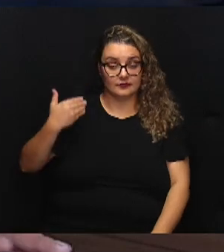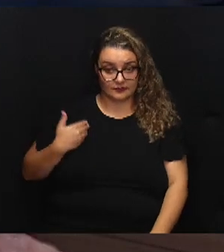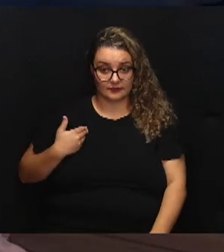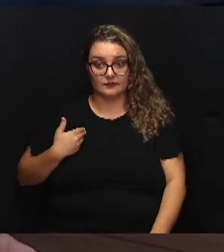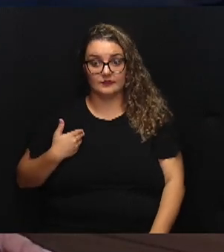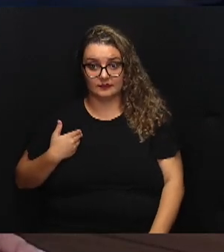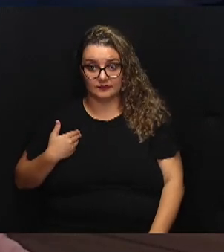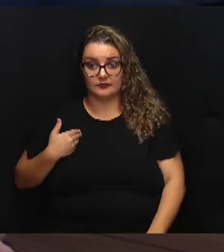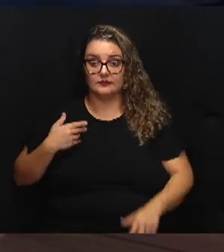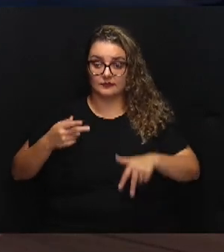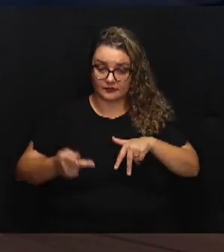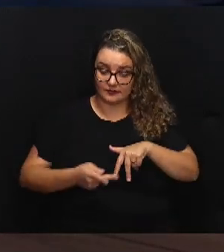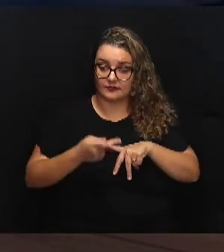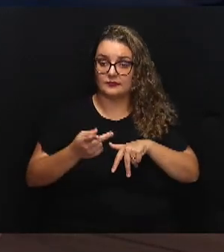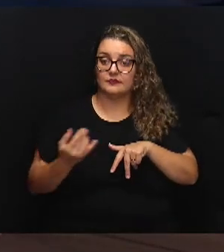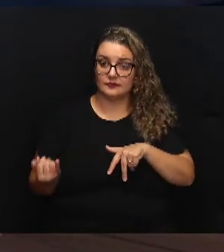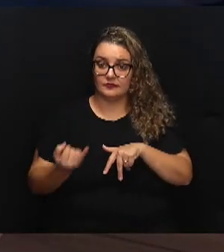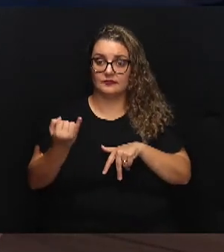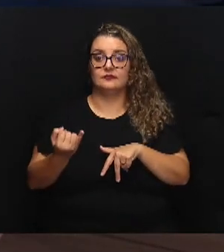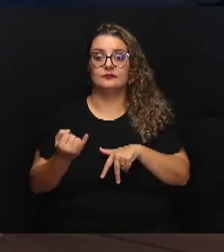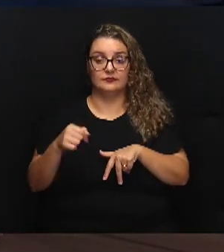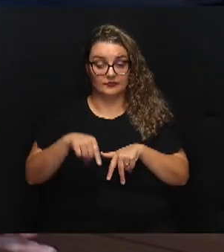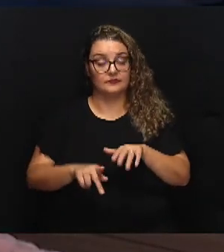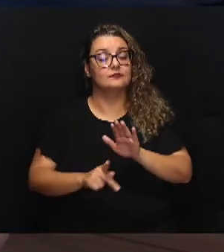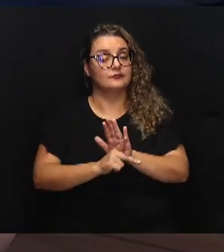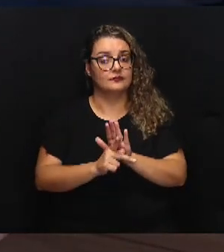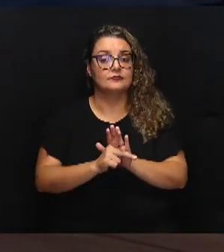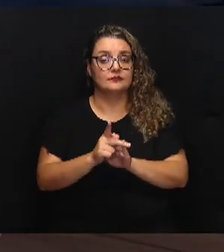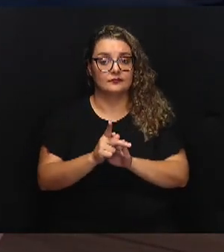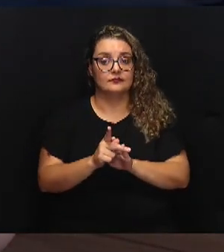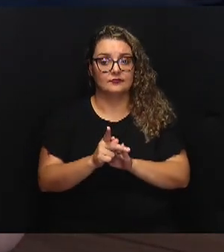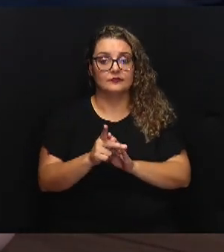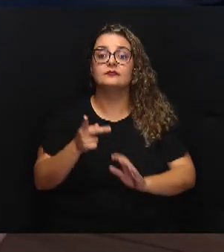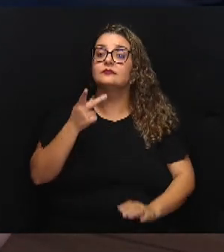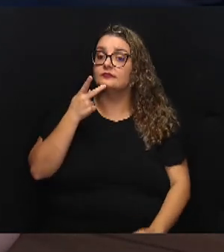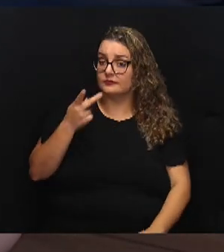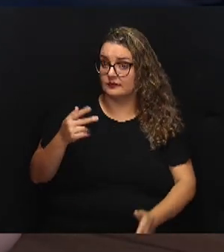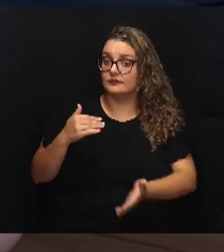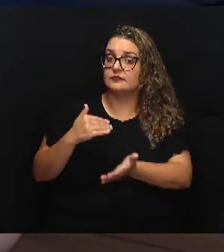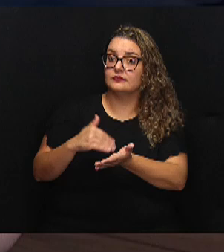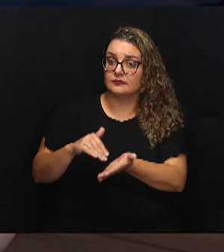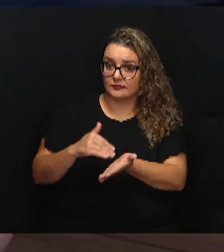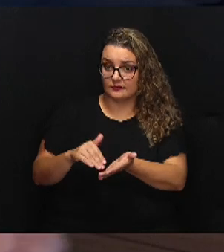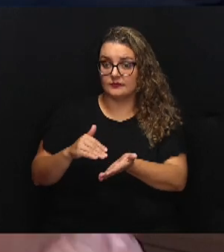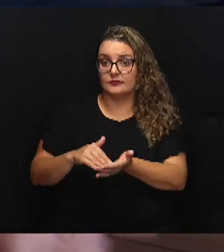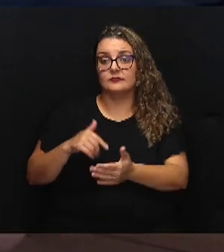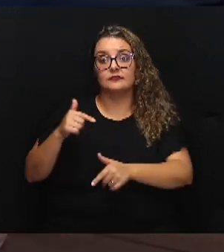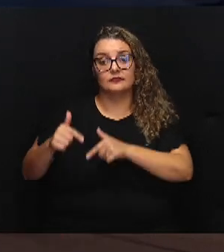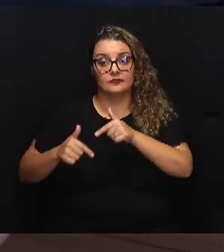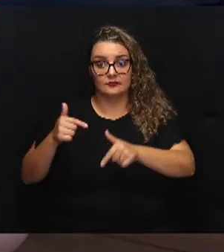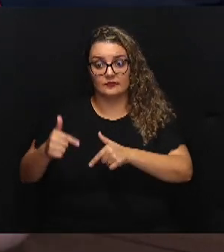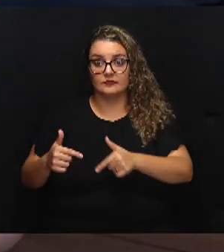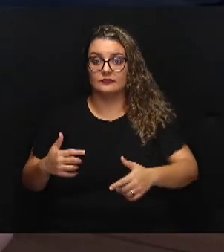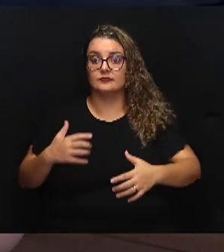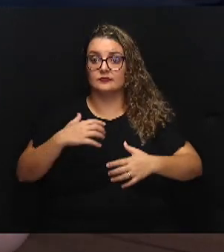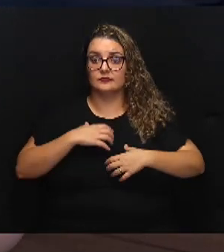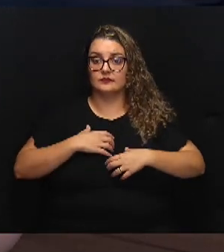Palermo falou da importância desse projeto e diz que a Secretaria vai trabalhar de